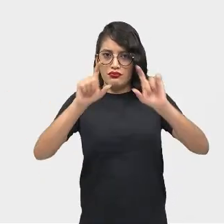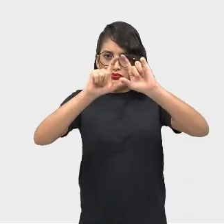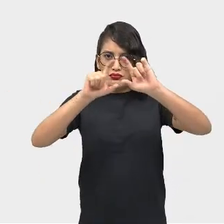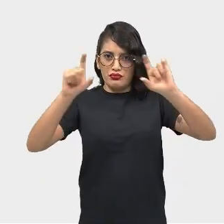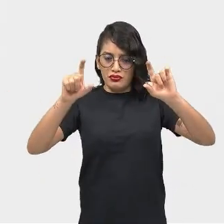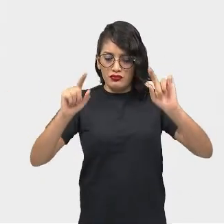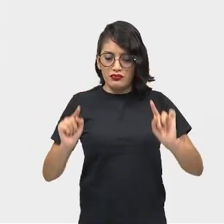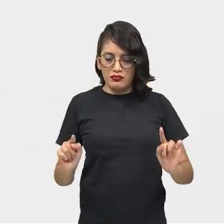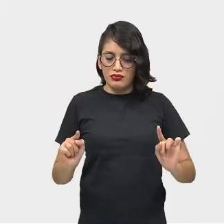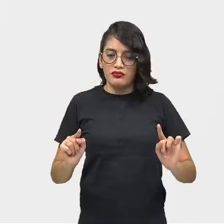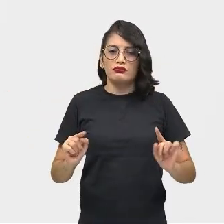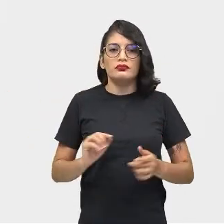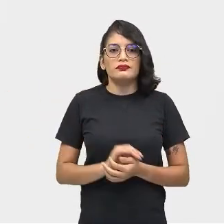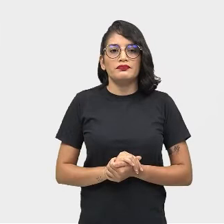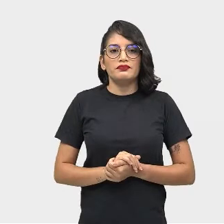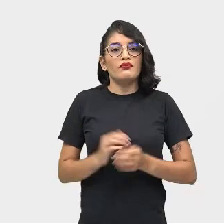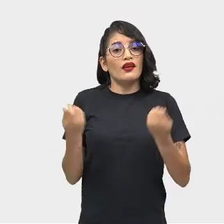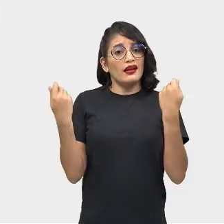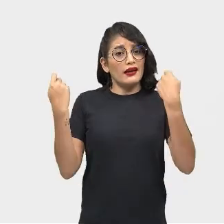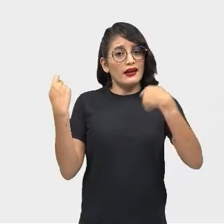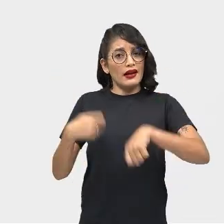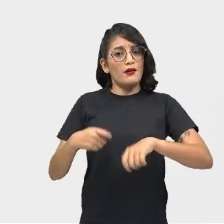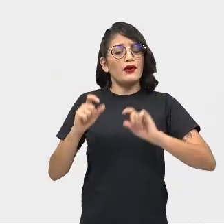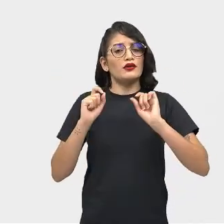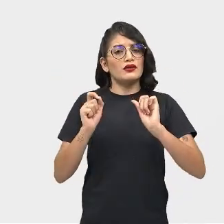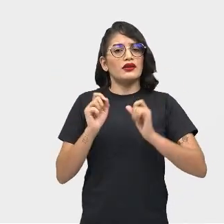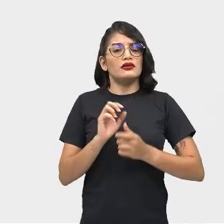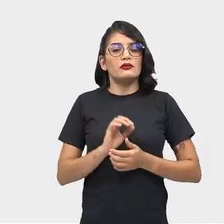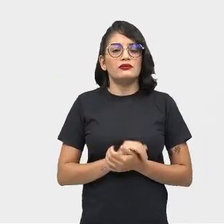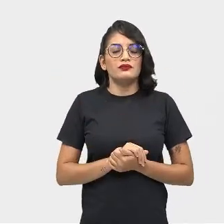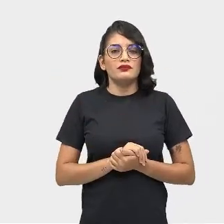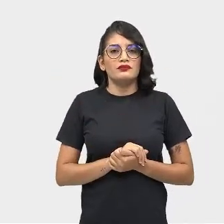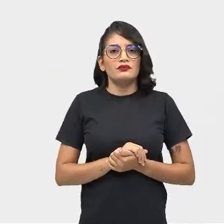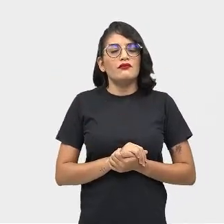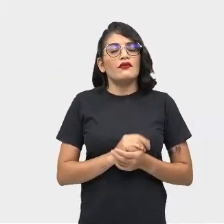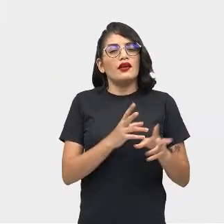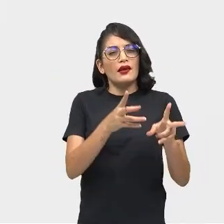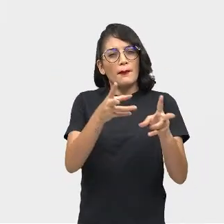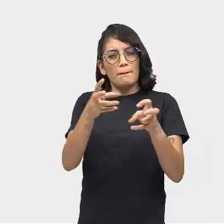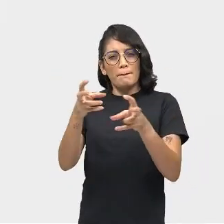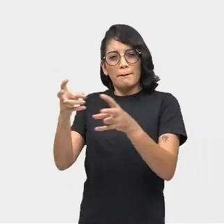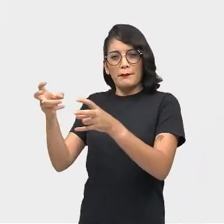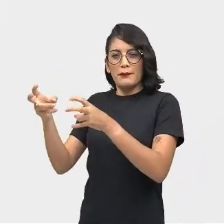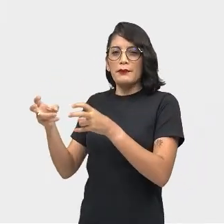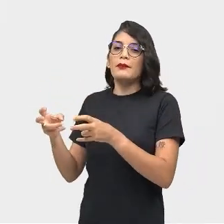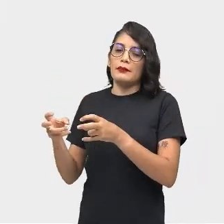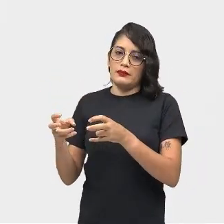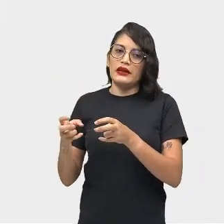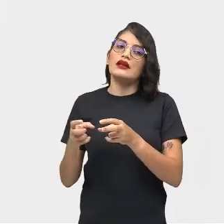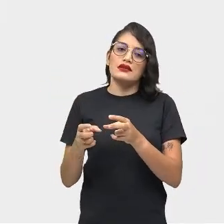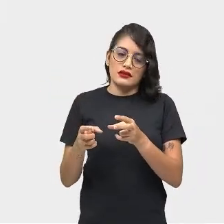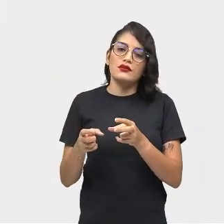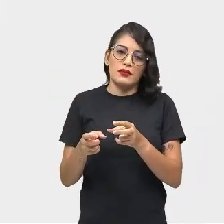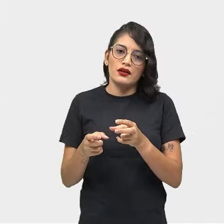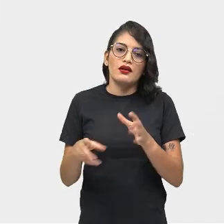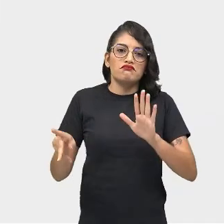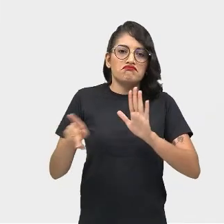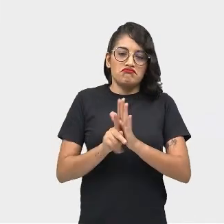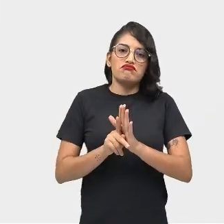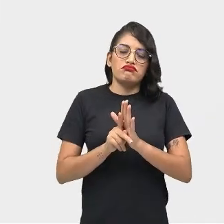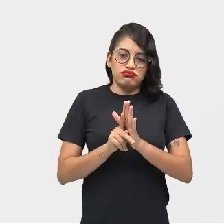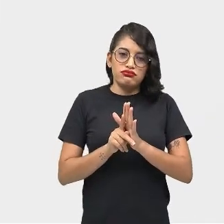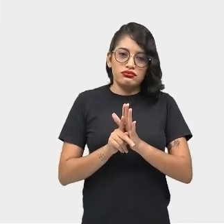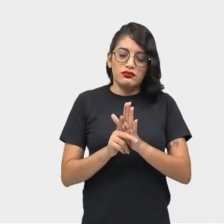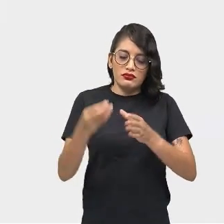que é interessante? Que é possível também nós observarmos a questão da subjetividade em textos